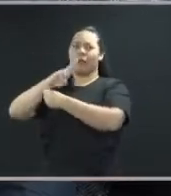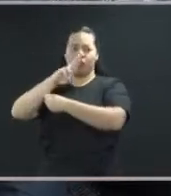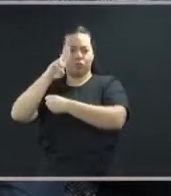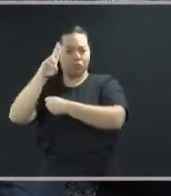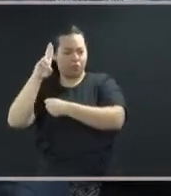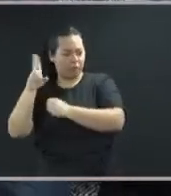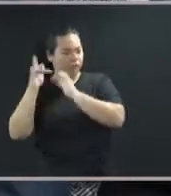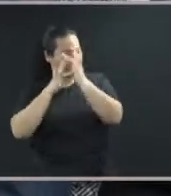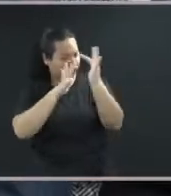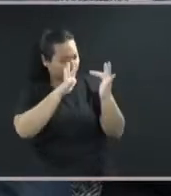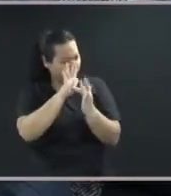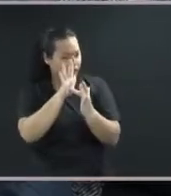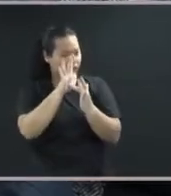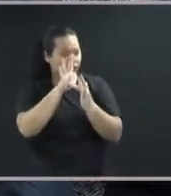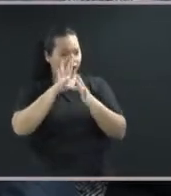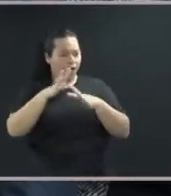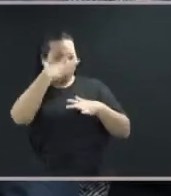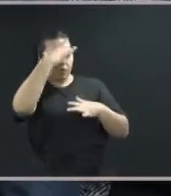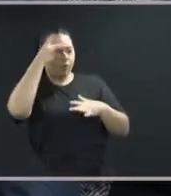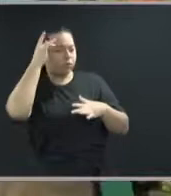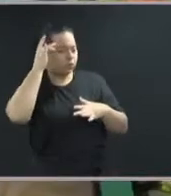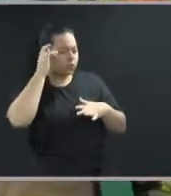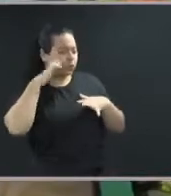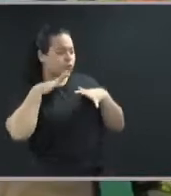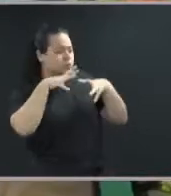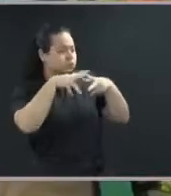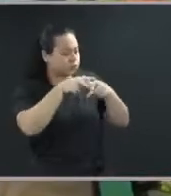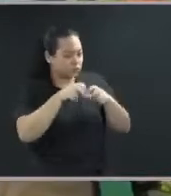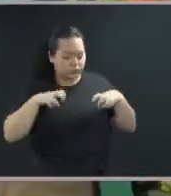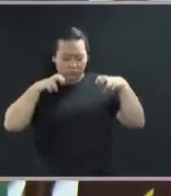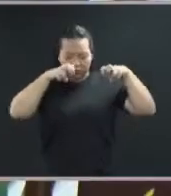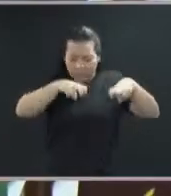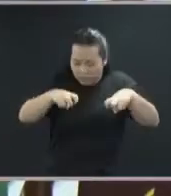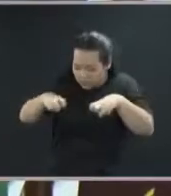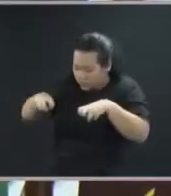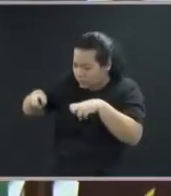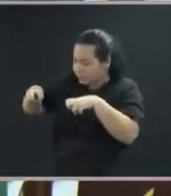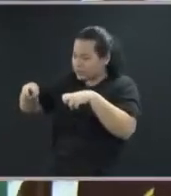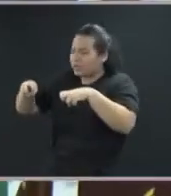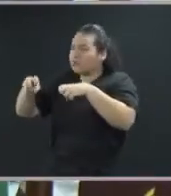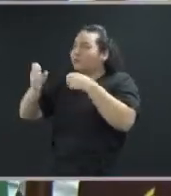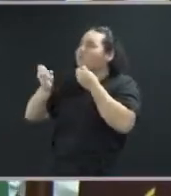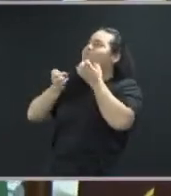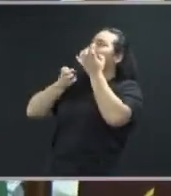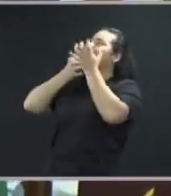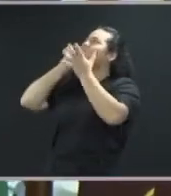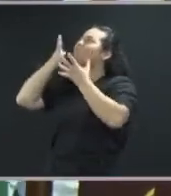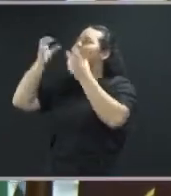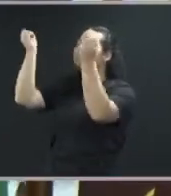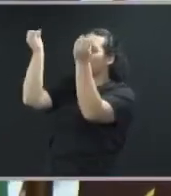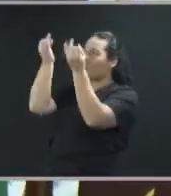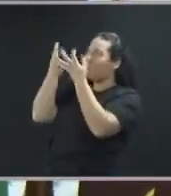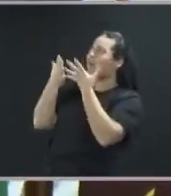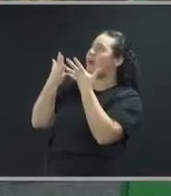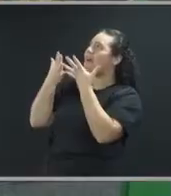joelho se dobrará, e toda língua vai confessar que Ele é Senhor.